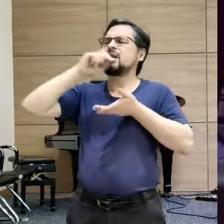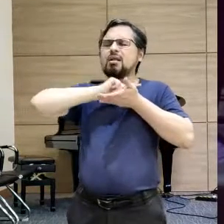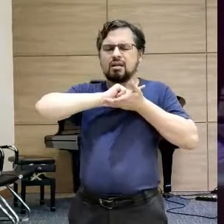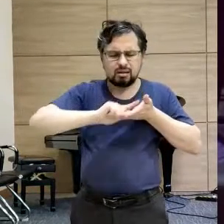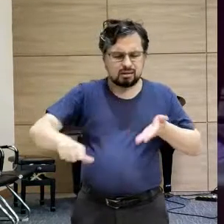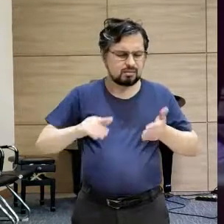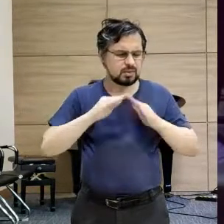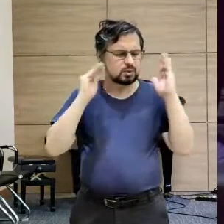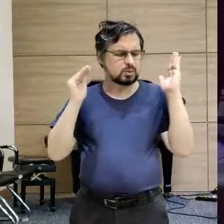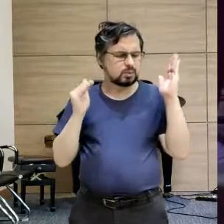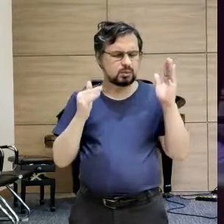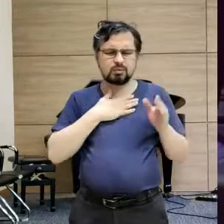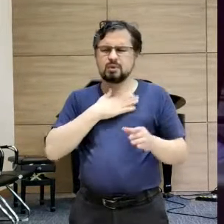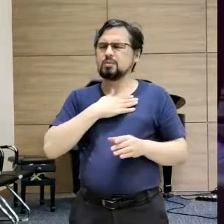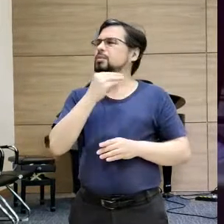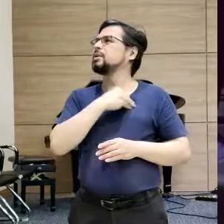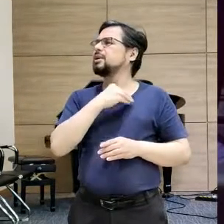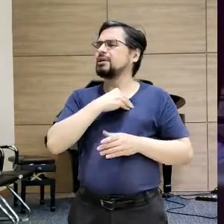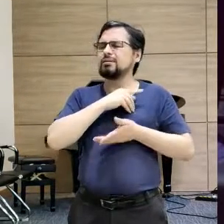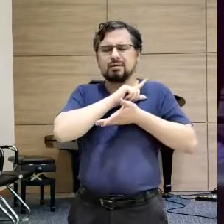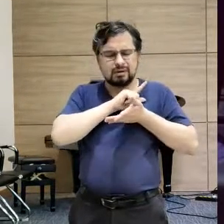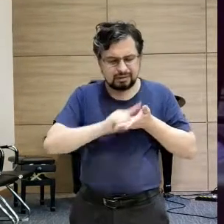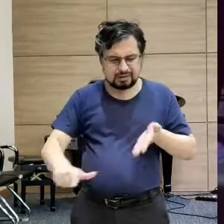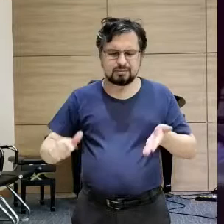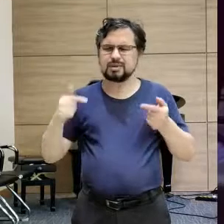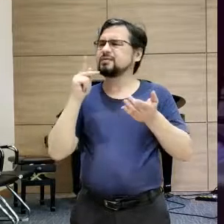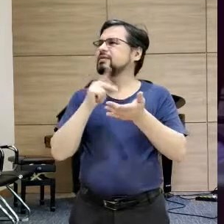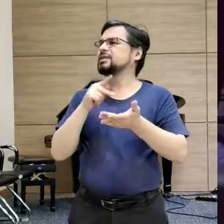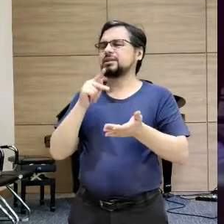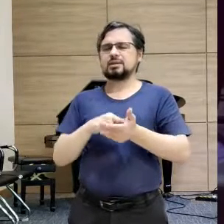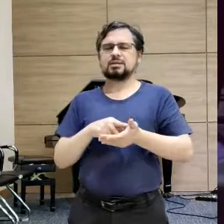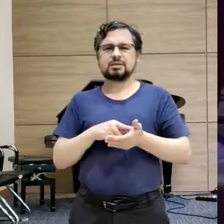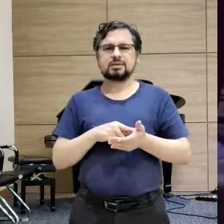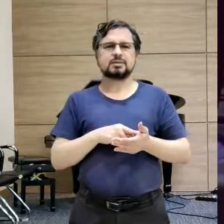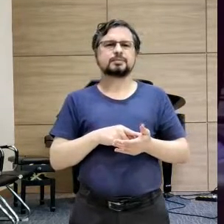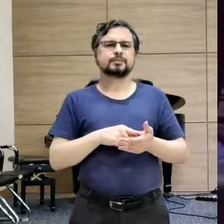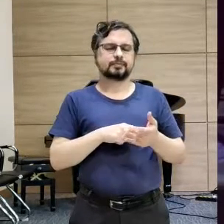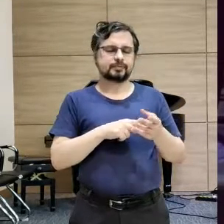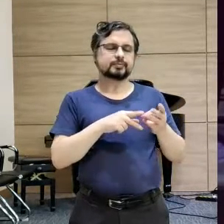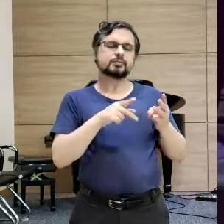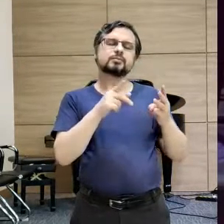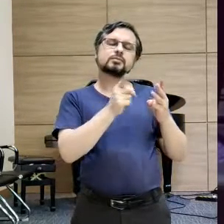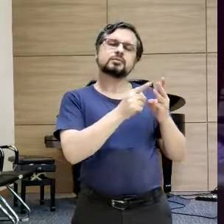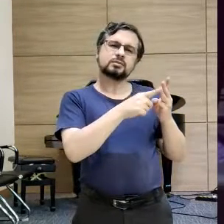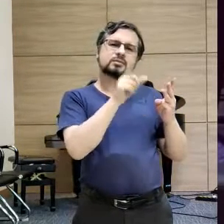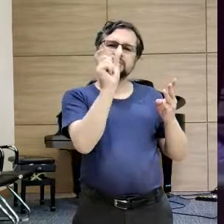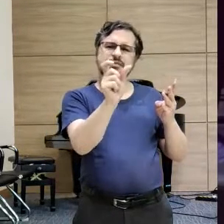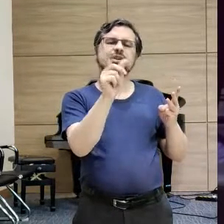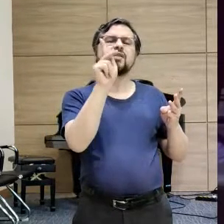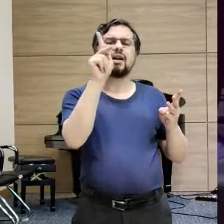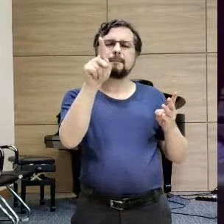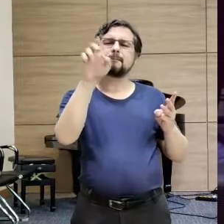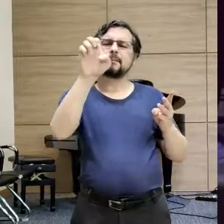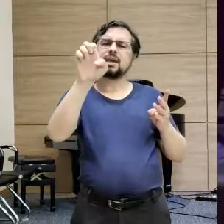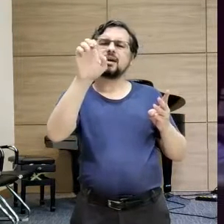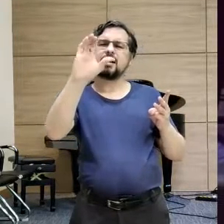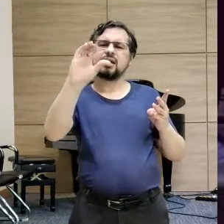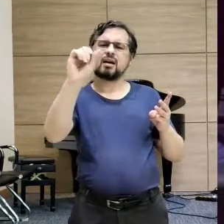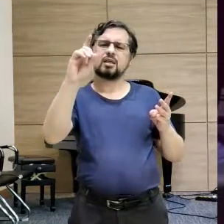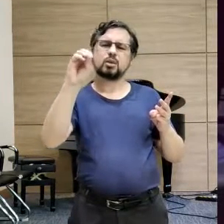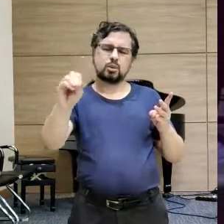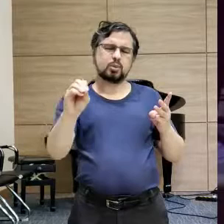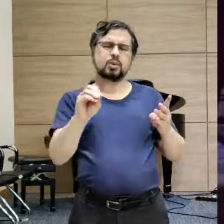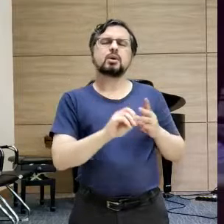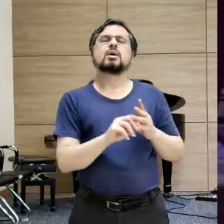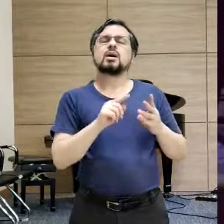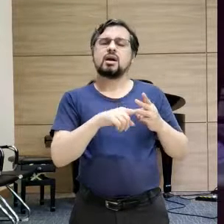do meu pecado. Aqui a última palavra para o pecado é pecado, que é errar o alvo. Eu fiz tudo isso, o Senhor tinha um alvo